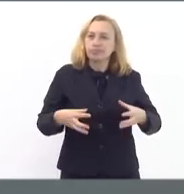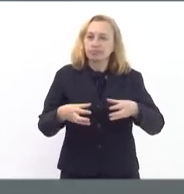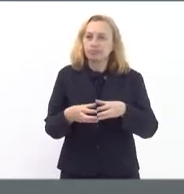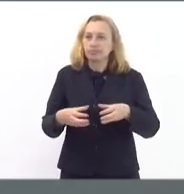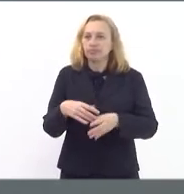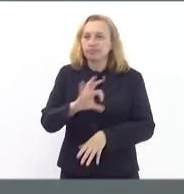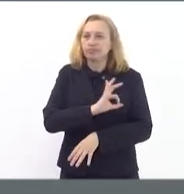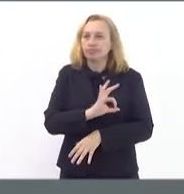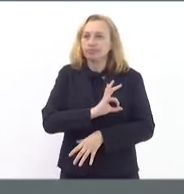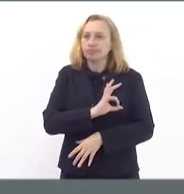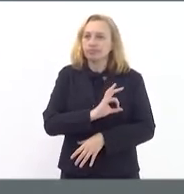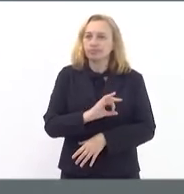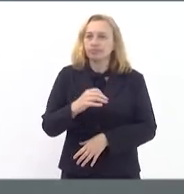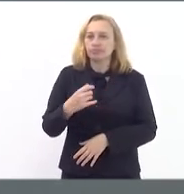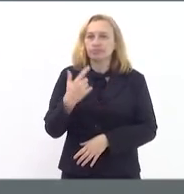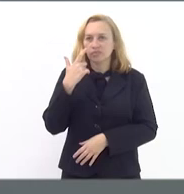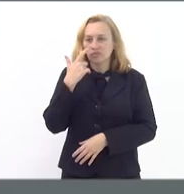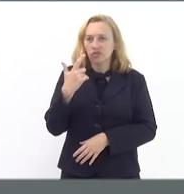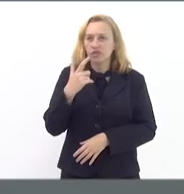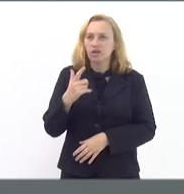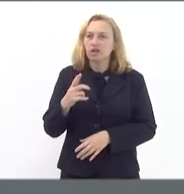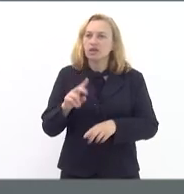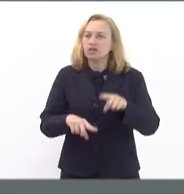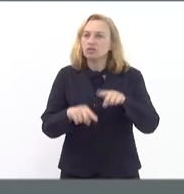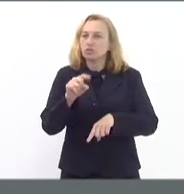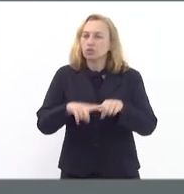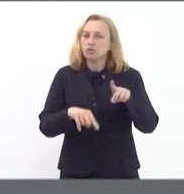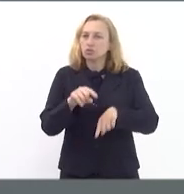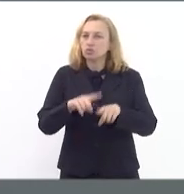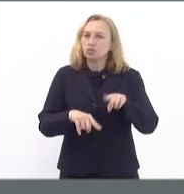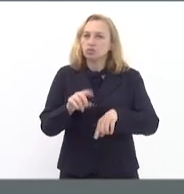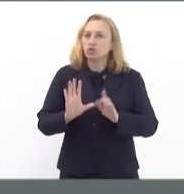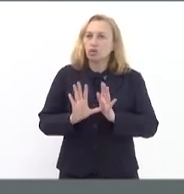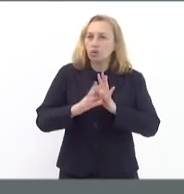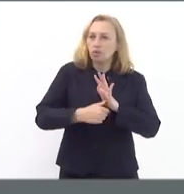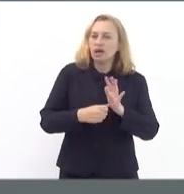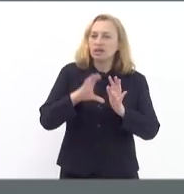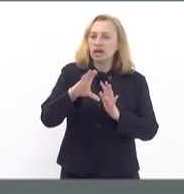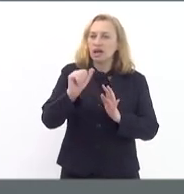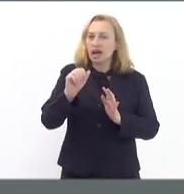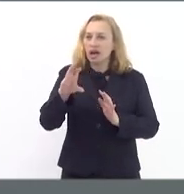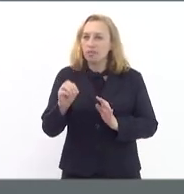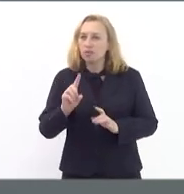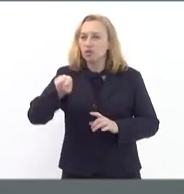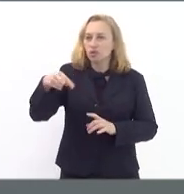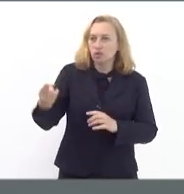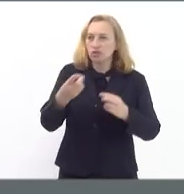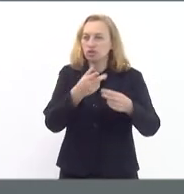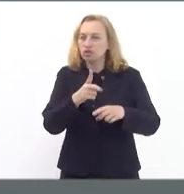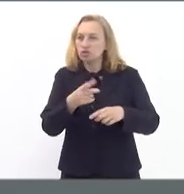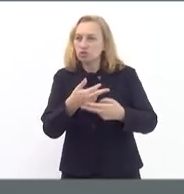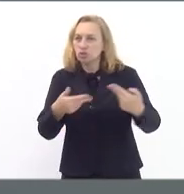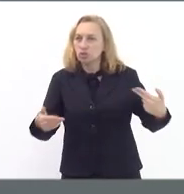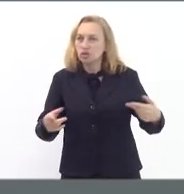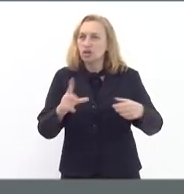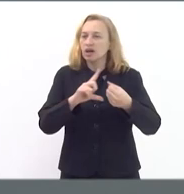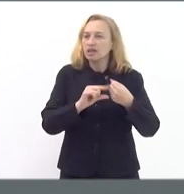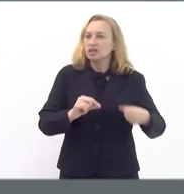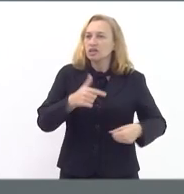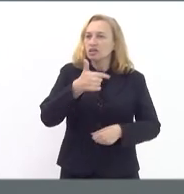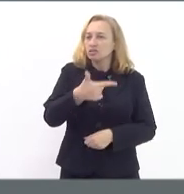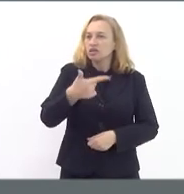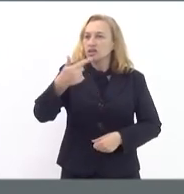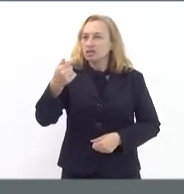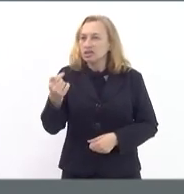tentar colocar esses cursos de material da SuperVia cabo parafuso e outras coisas mais no artigo 267